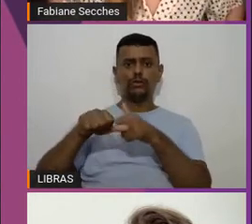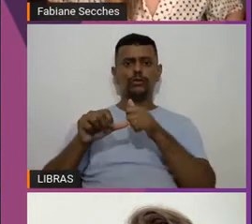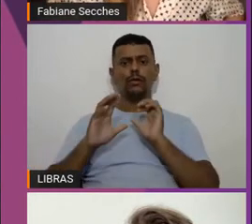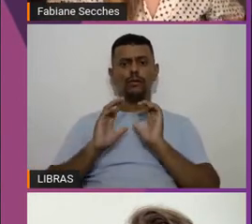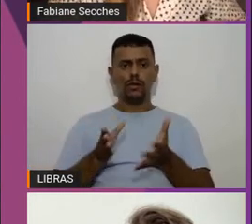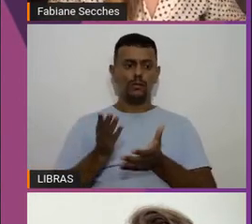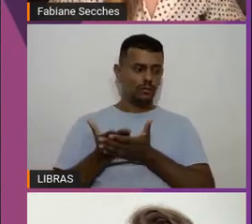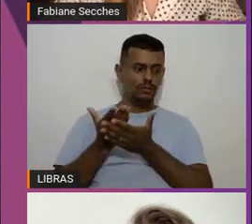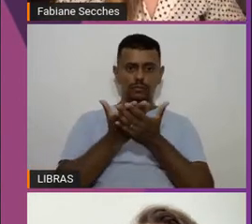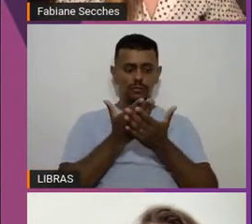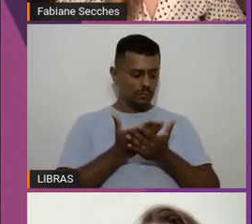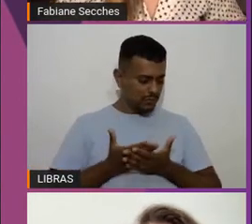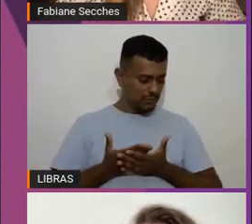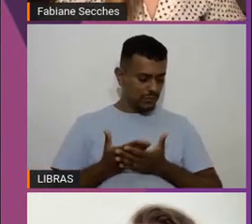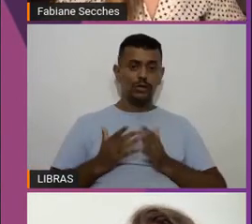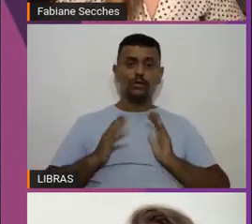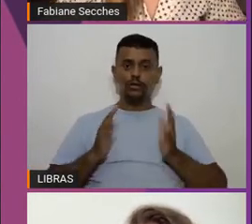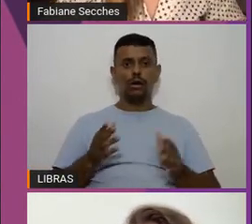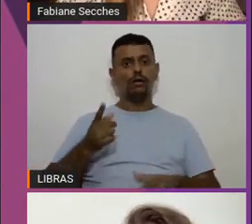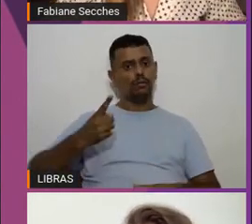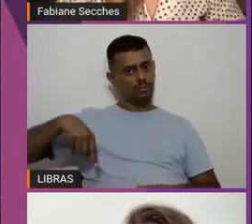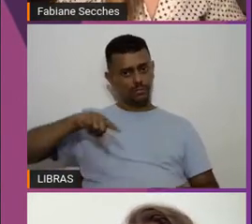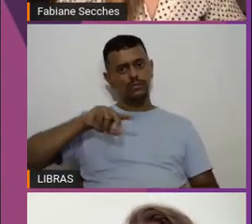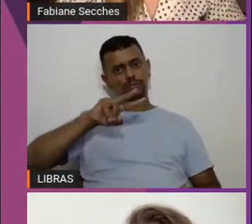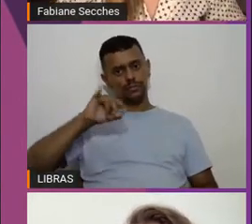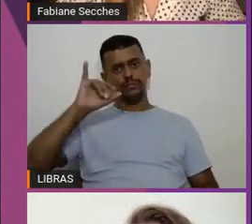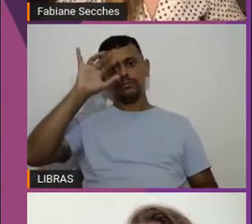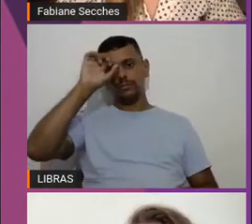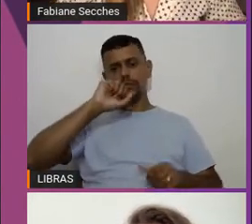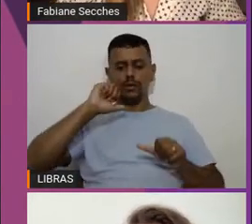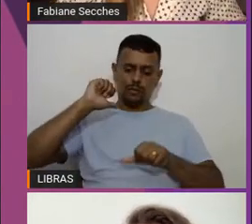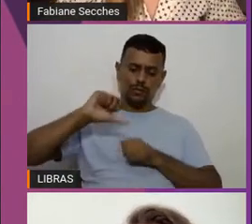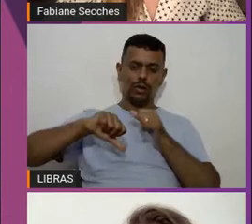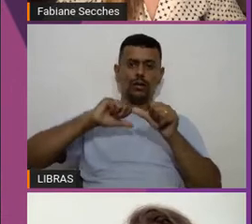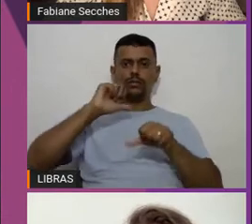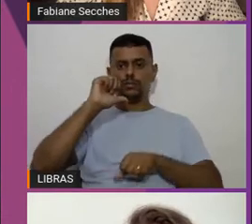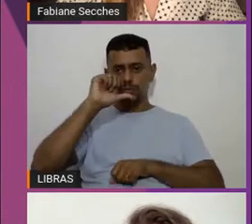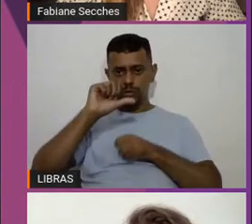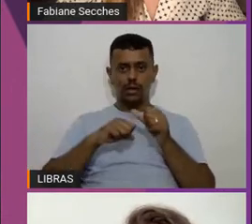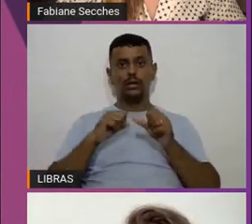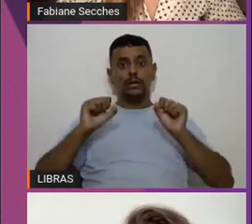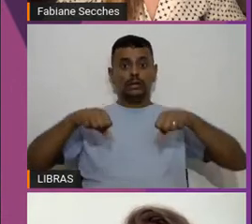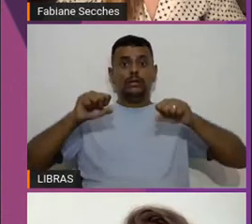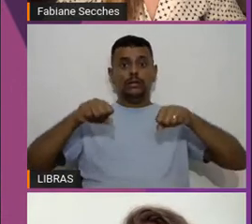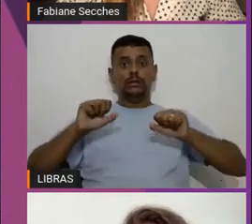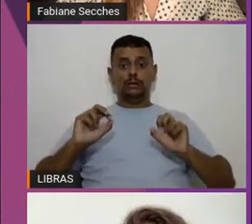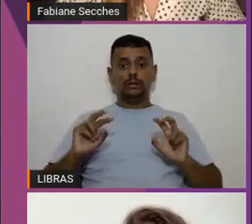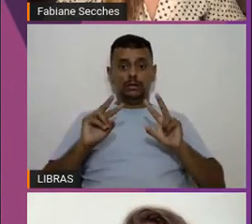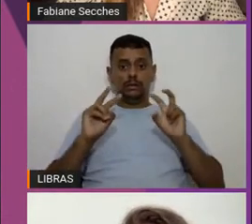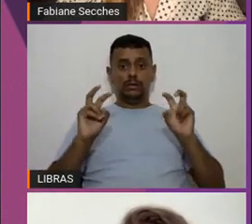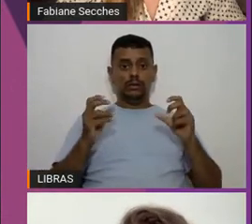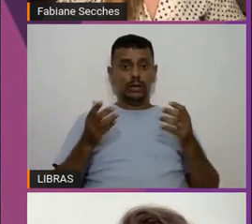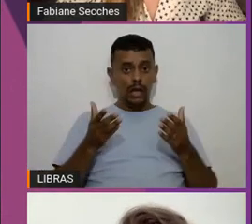literatura a gente não os meus temos eles estão